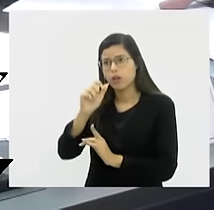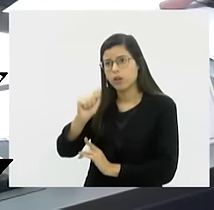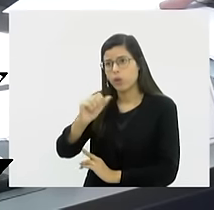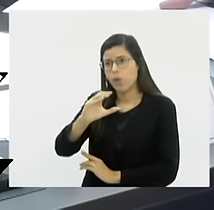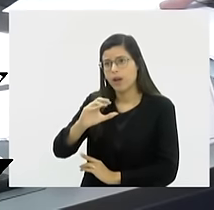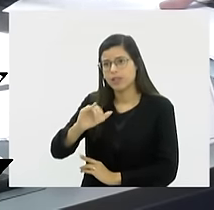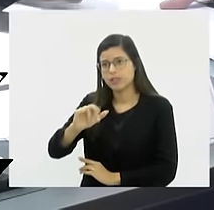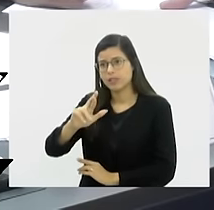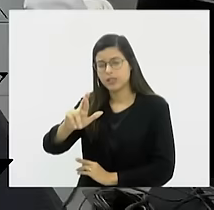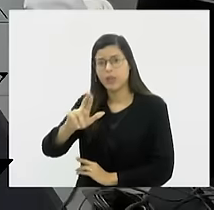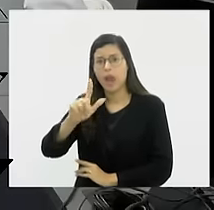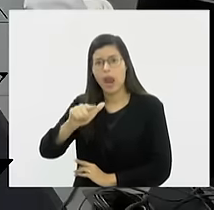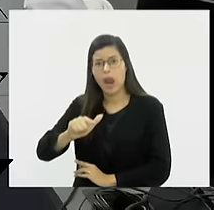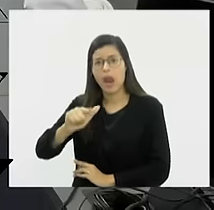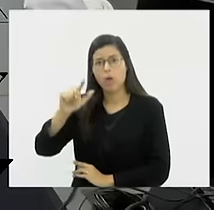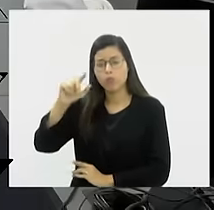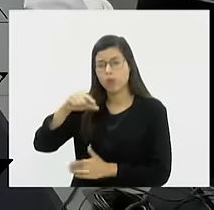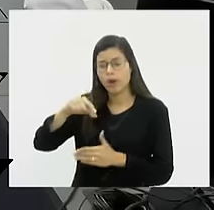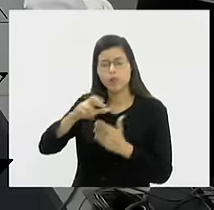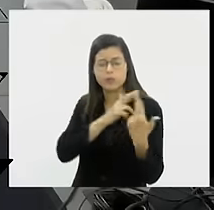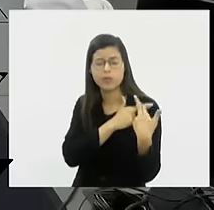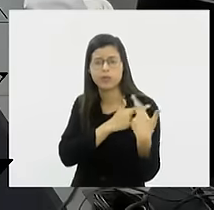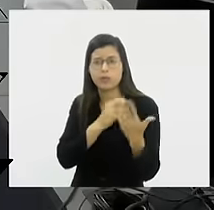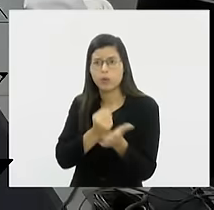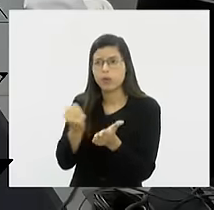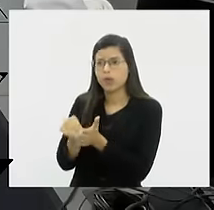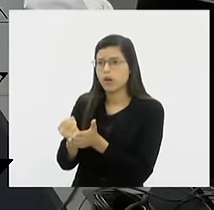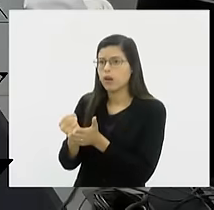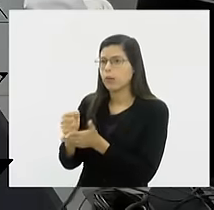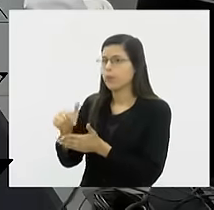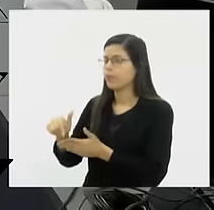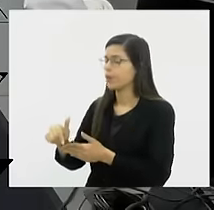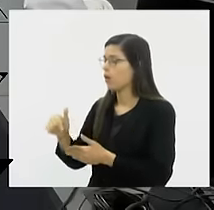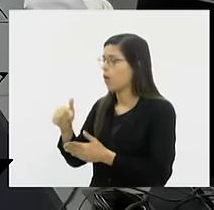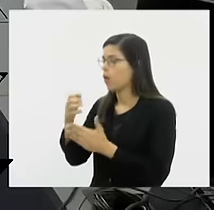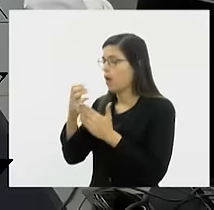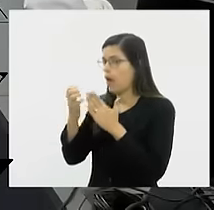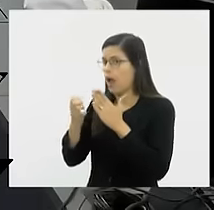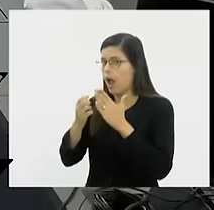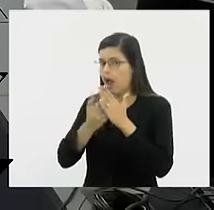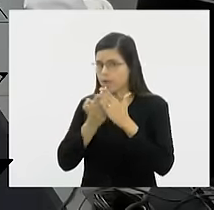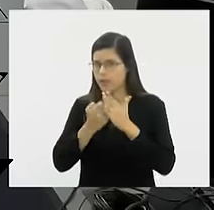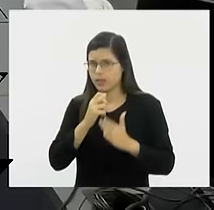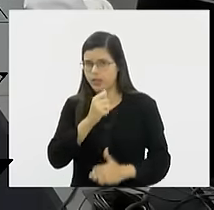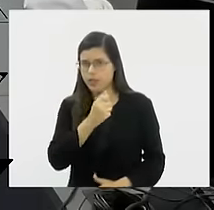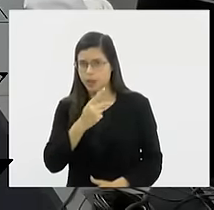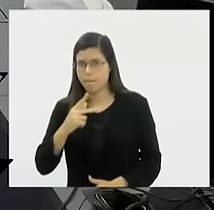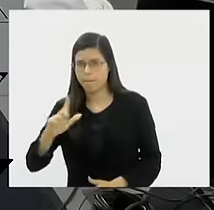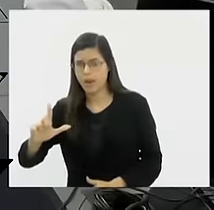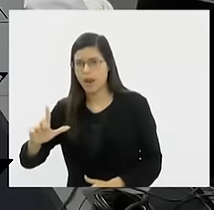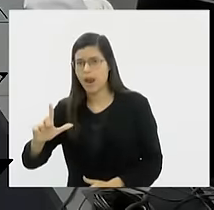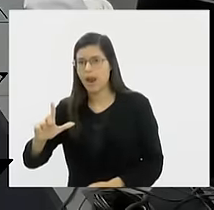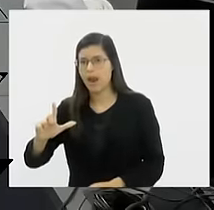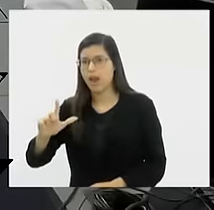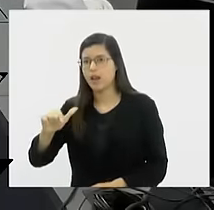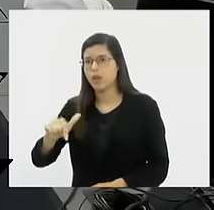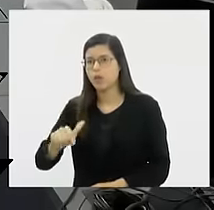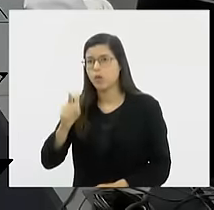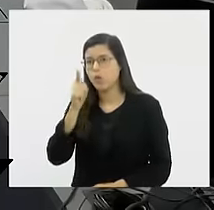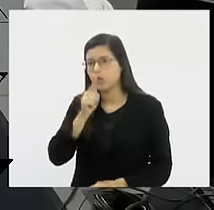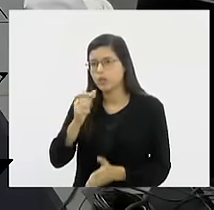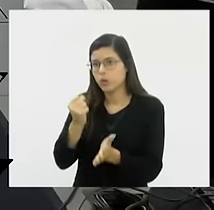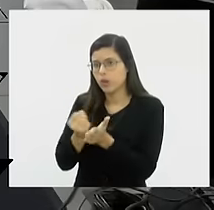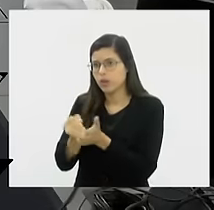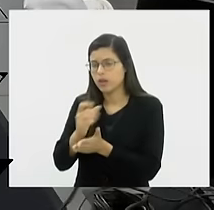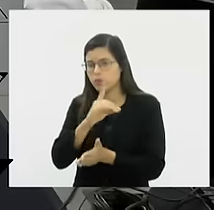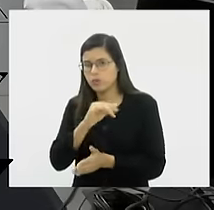contrato. Presidente, a PL figura aqui no consórcio que ganhou, que foi declarado vencedor dia 11 e só foi constituído dia 16. E eu queria, só aguardando a